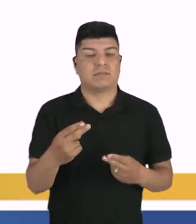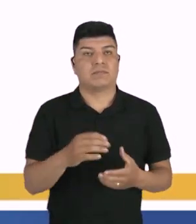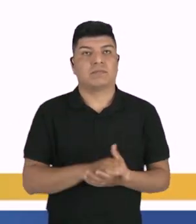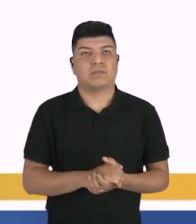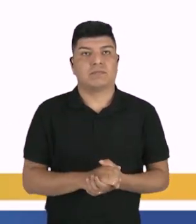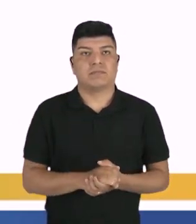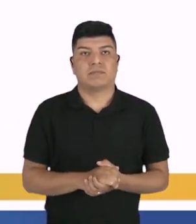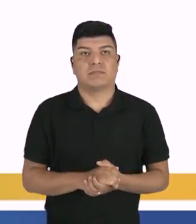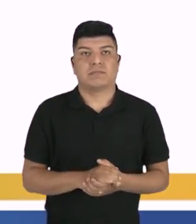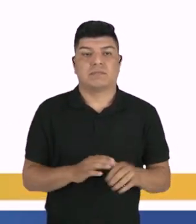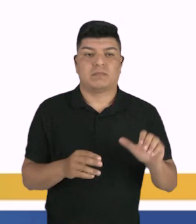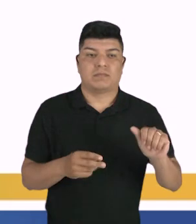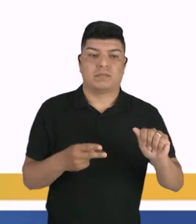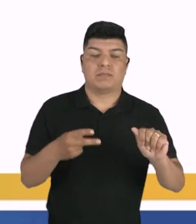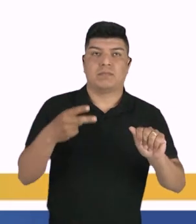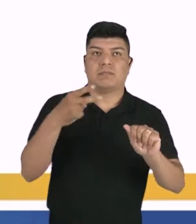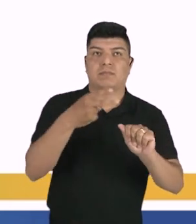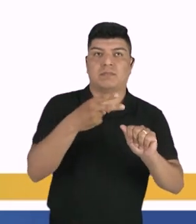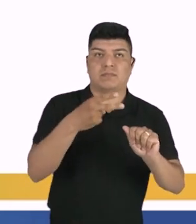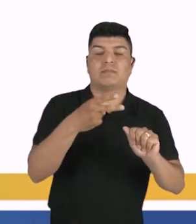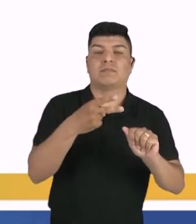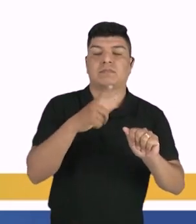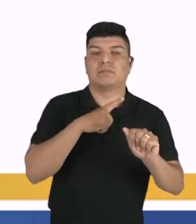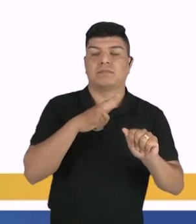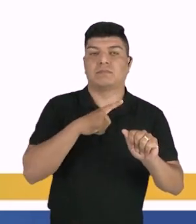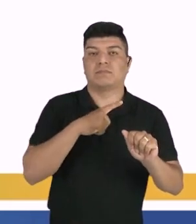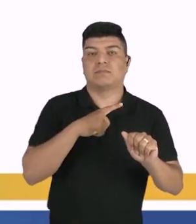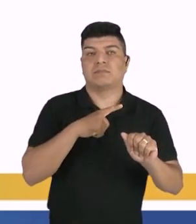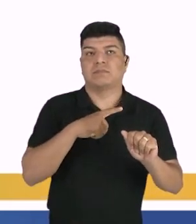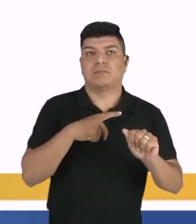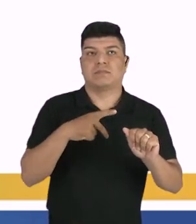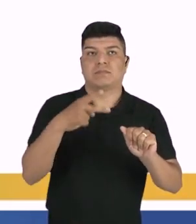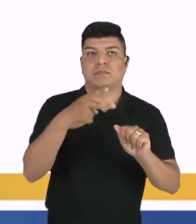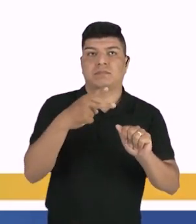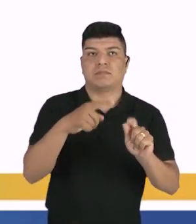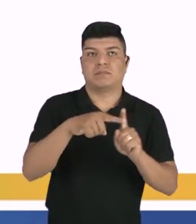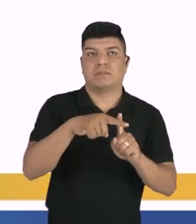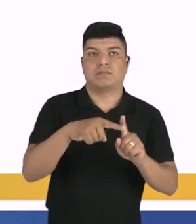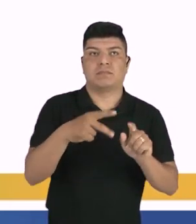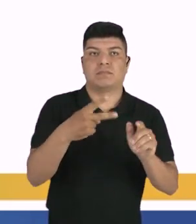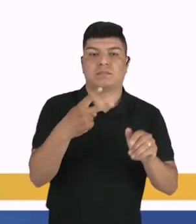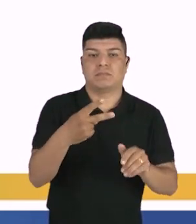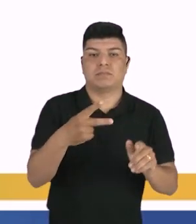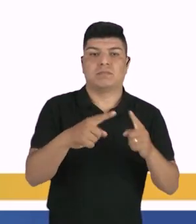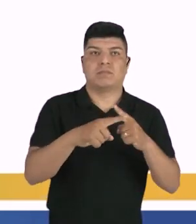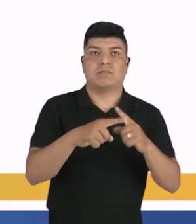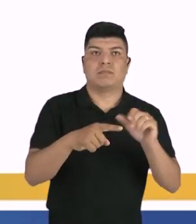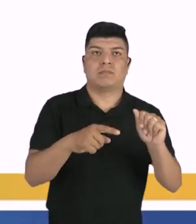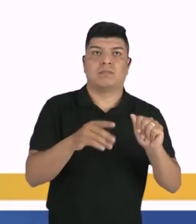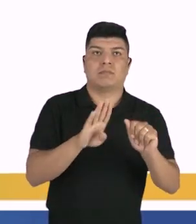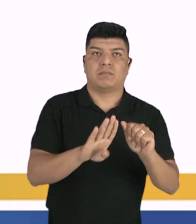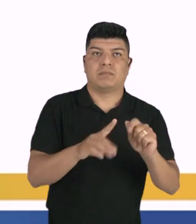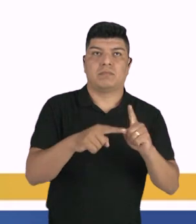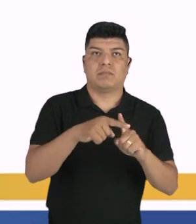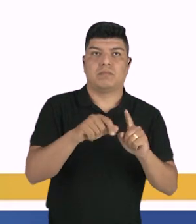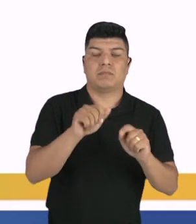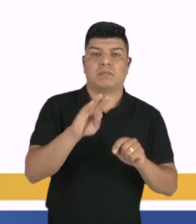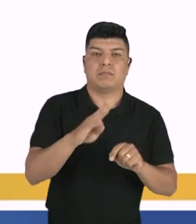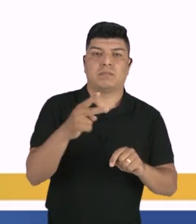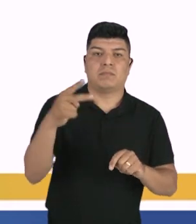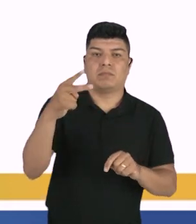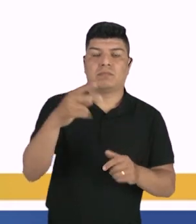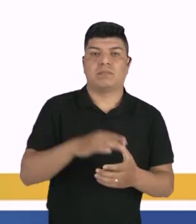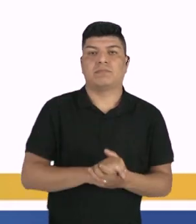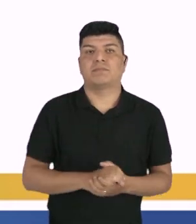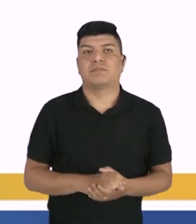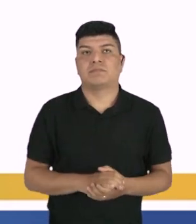tem que identificar, é o quadrado da soma de dois termos. Então, o quadrado do primeiro mais 2 vezes o primeiro pelo segundo mais o segundo ao